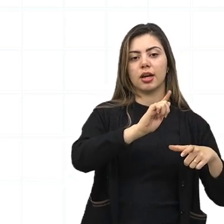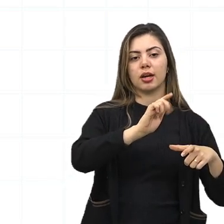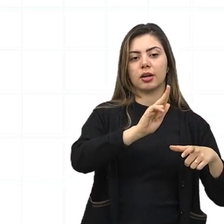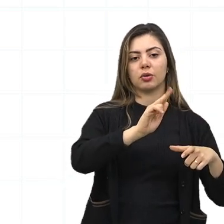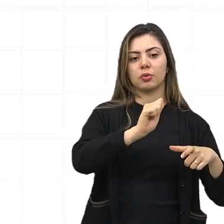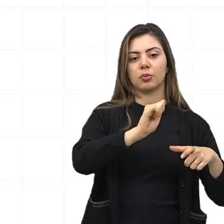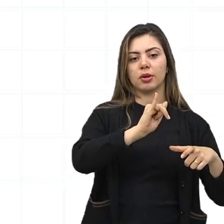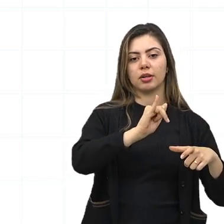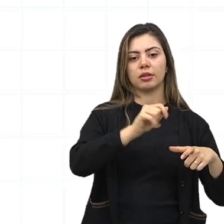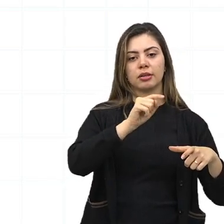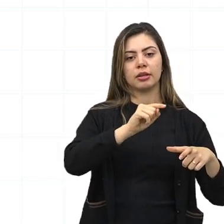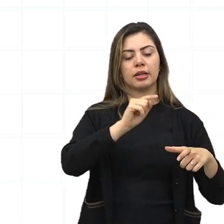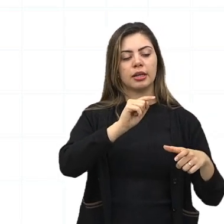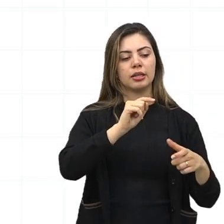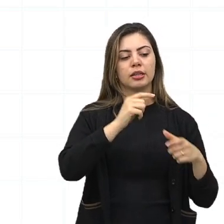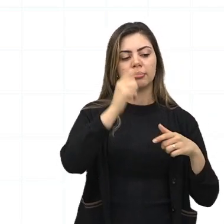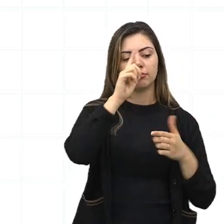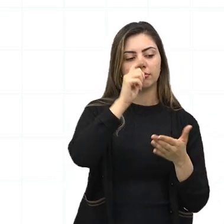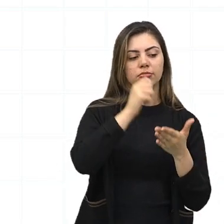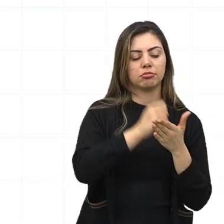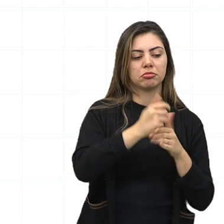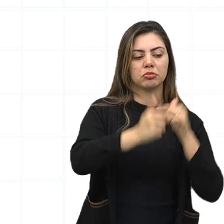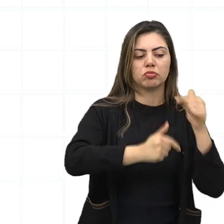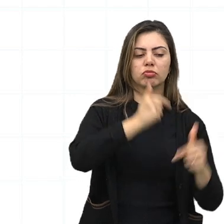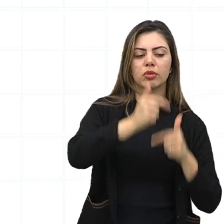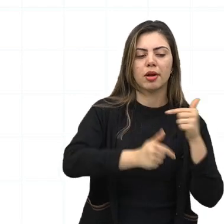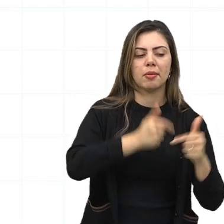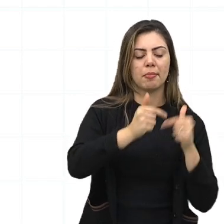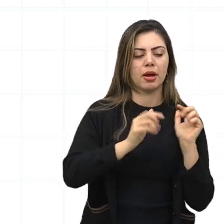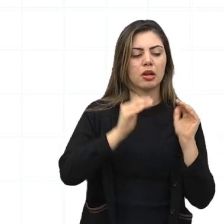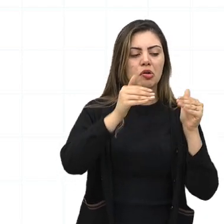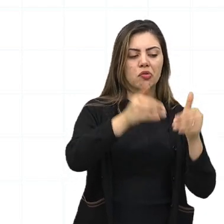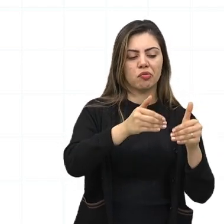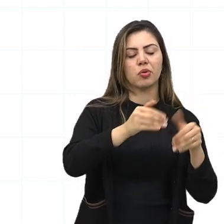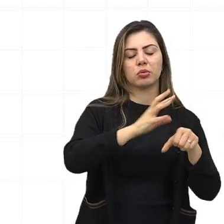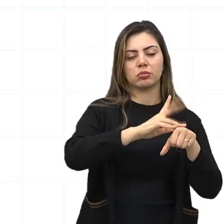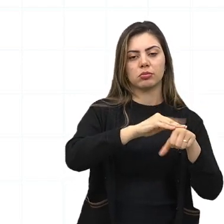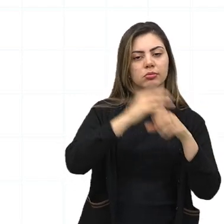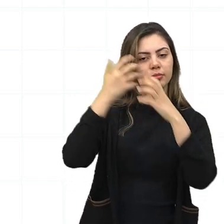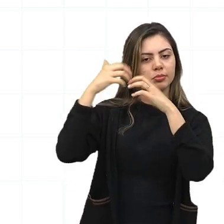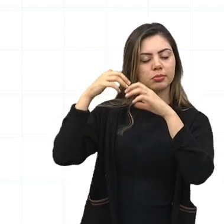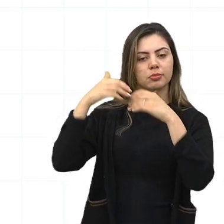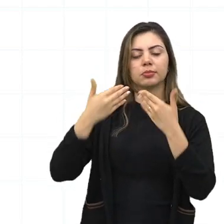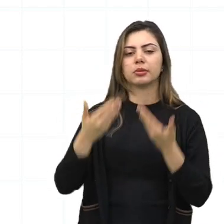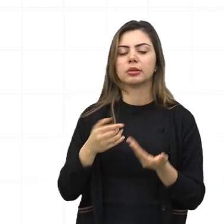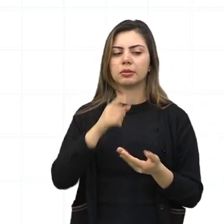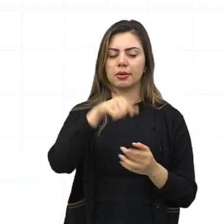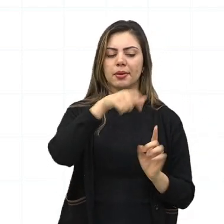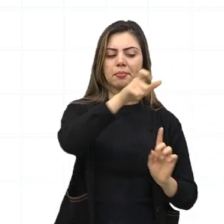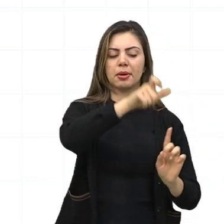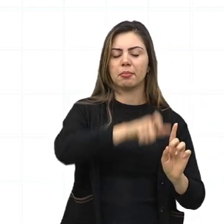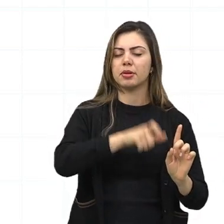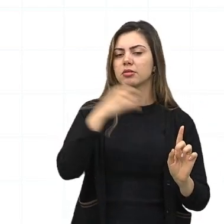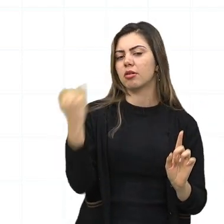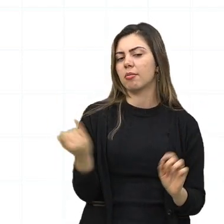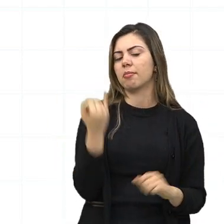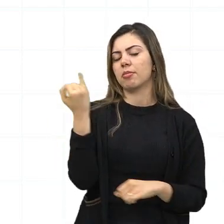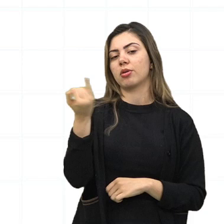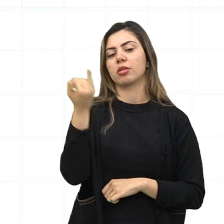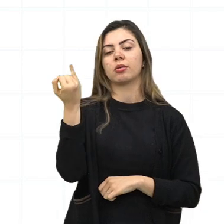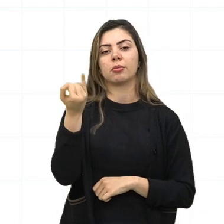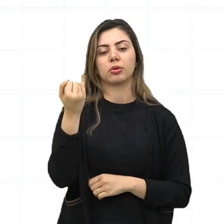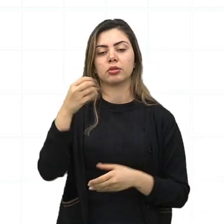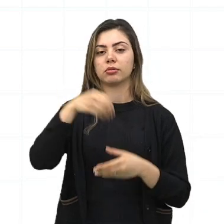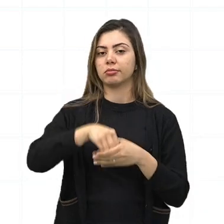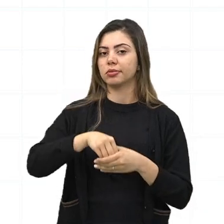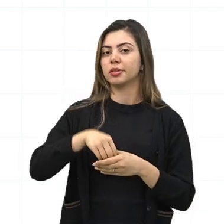ainda mais à sua profissão. Então, esse personagem, ele é muito importante para